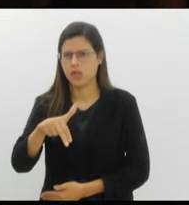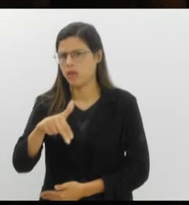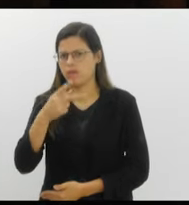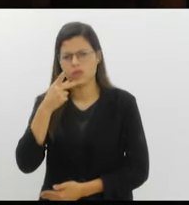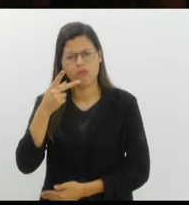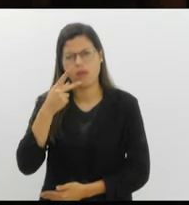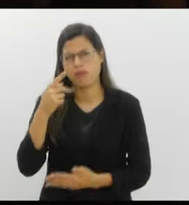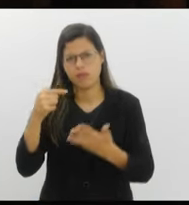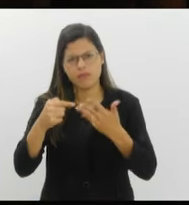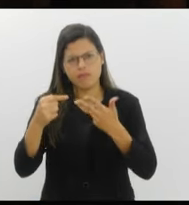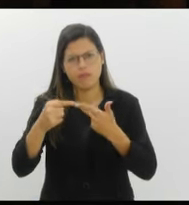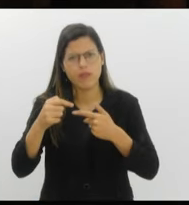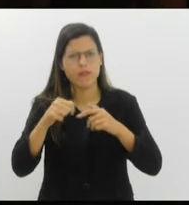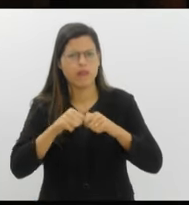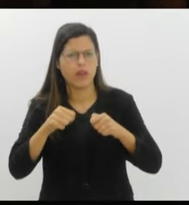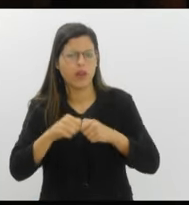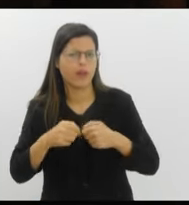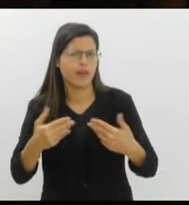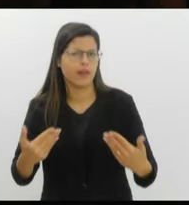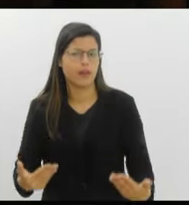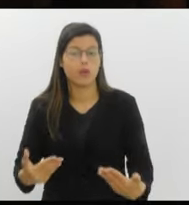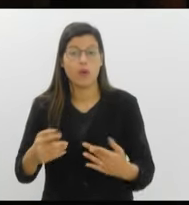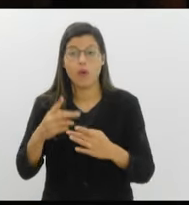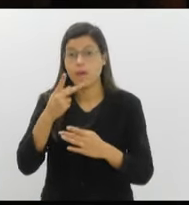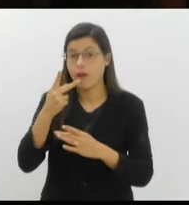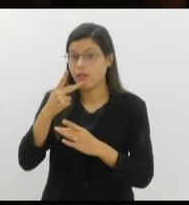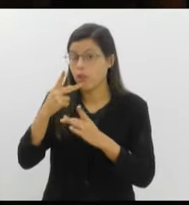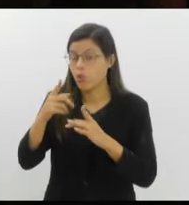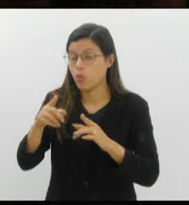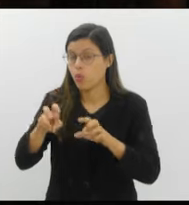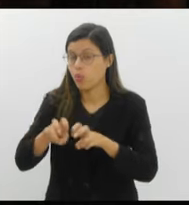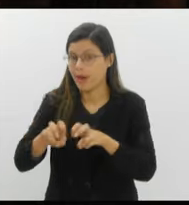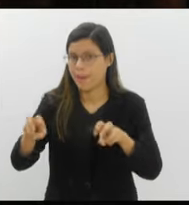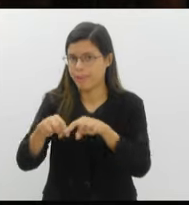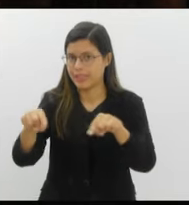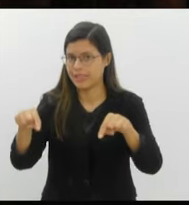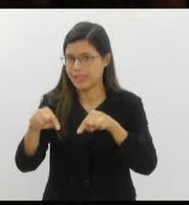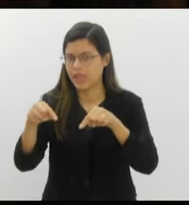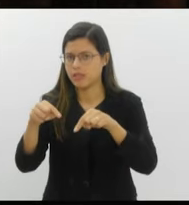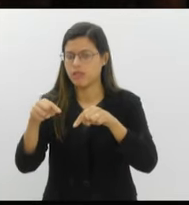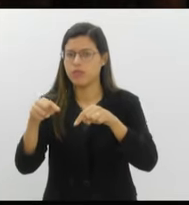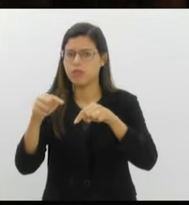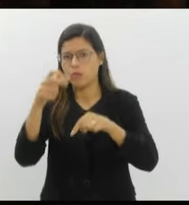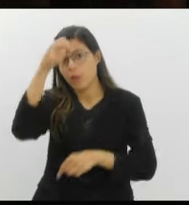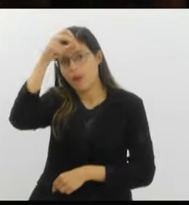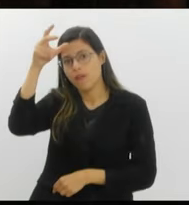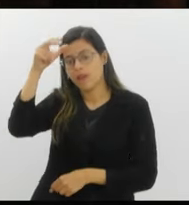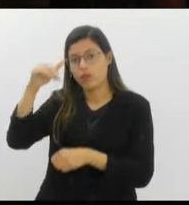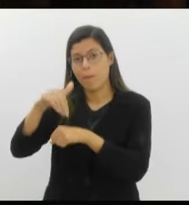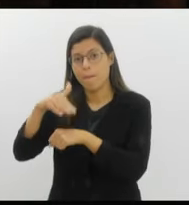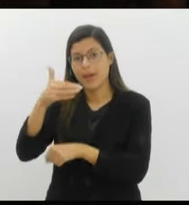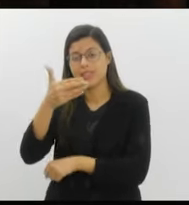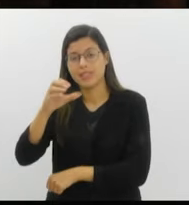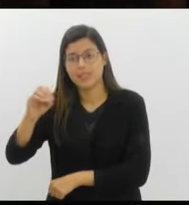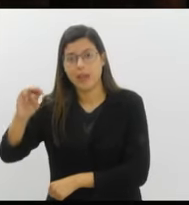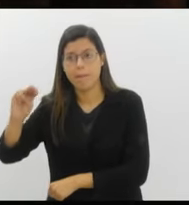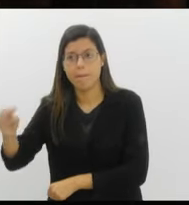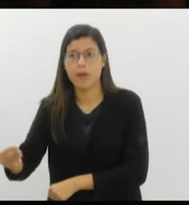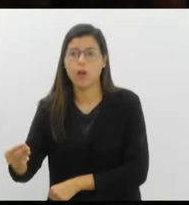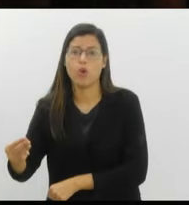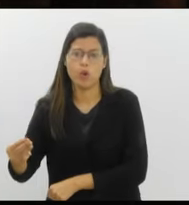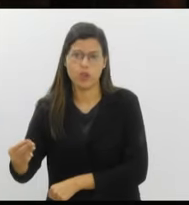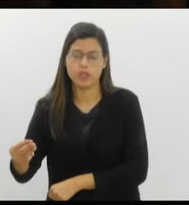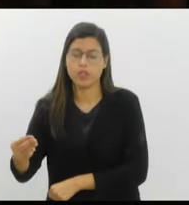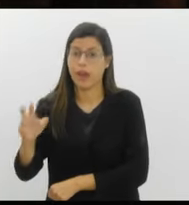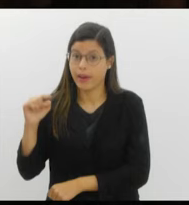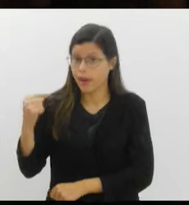feitos, de fantasmas, não estou falando, não. Estou falando do gabinete do prefeito que gastou mais de 100 milhões de reais fruto dos nossos